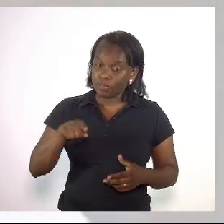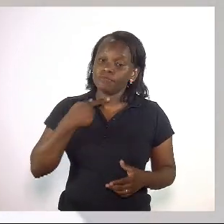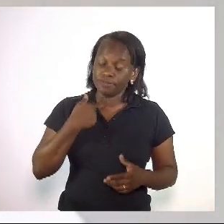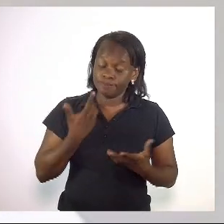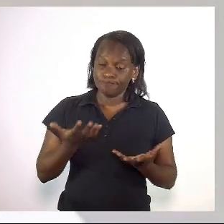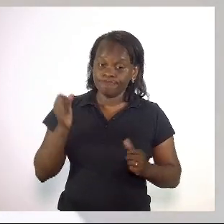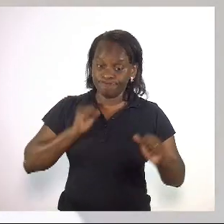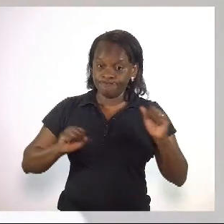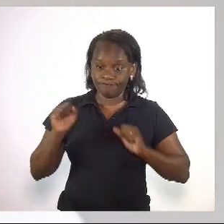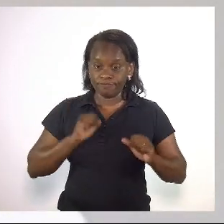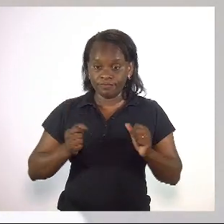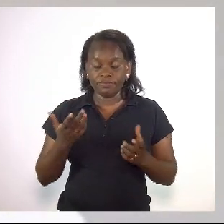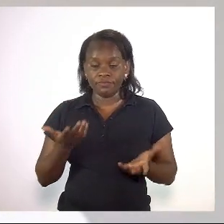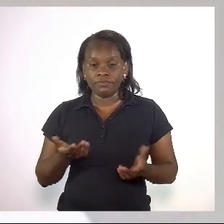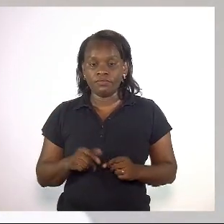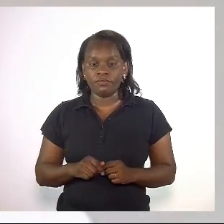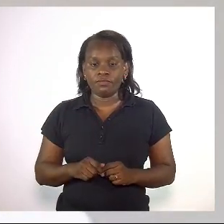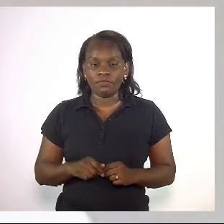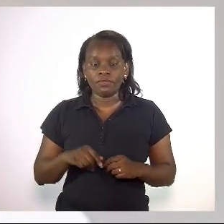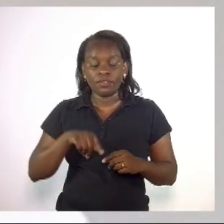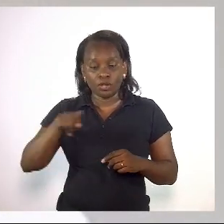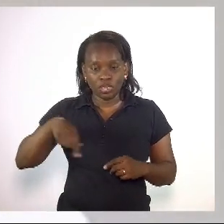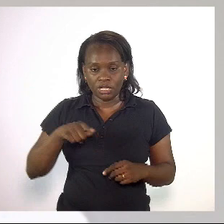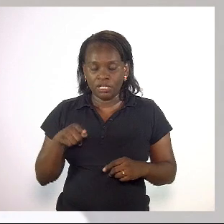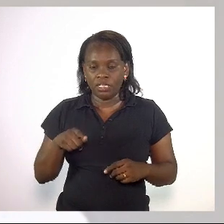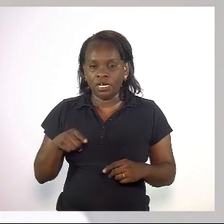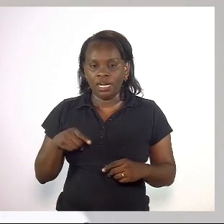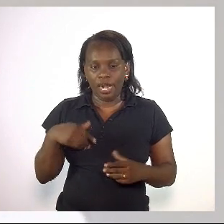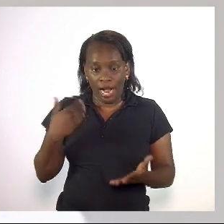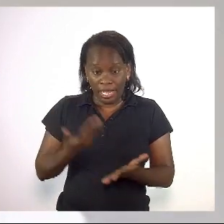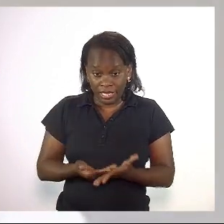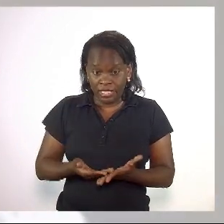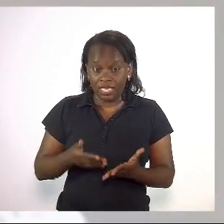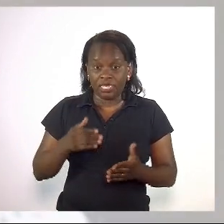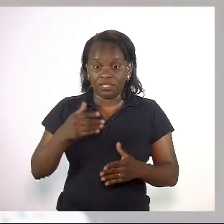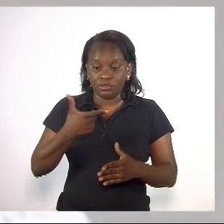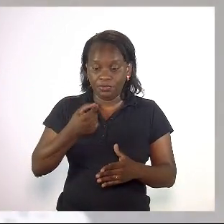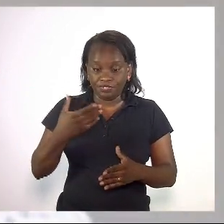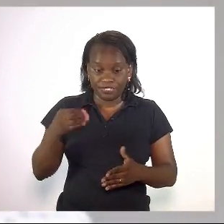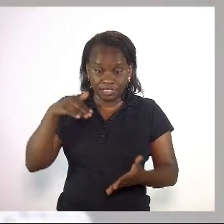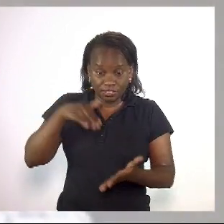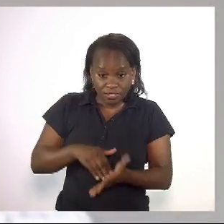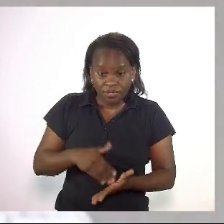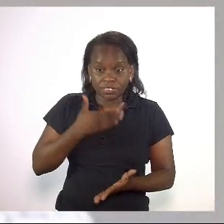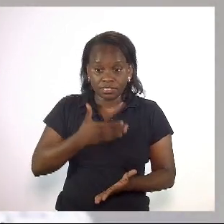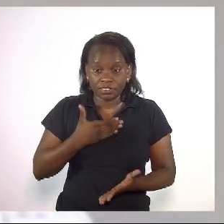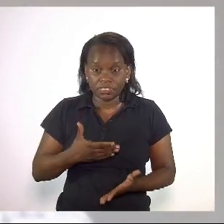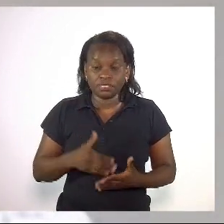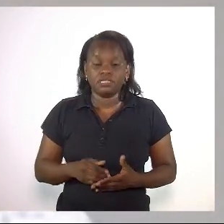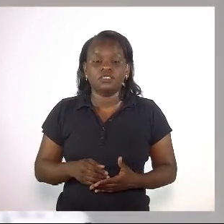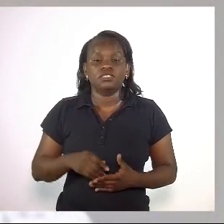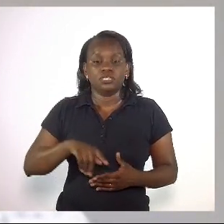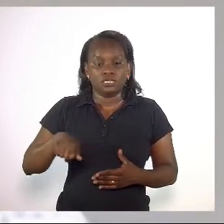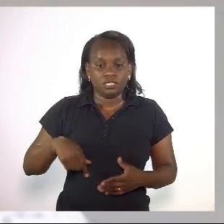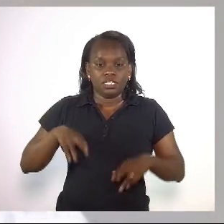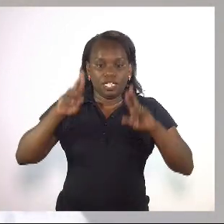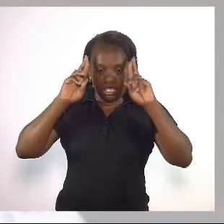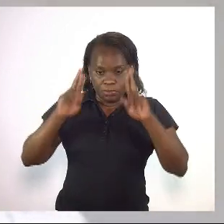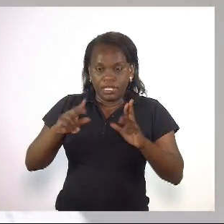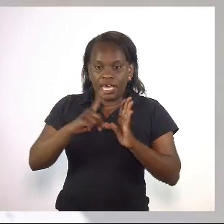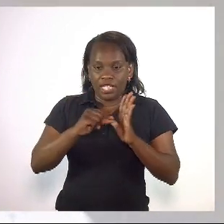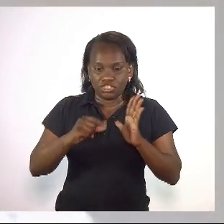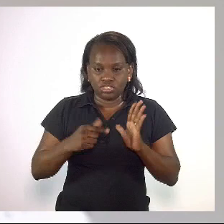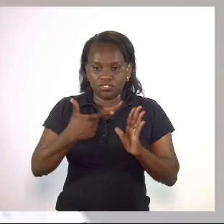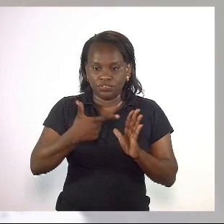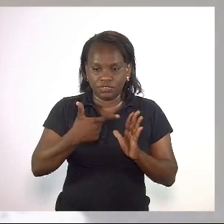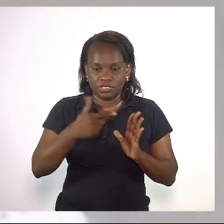aqui no Executivo Estadual, é que nós, até o final do ano, em respeito ao artigo 25 da